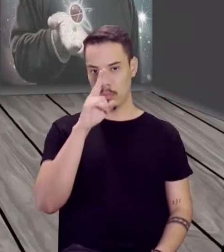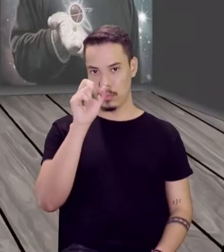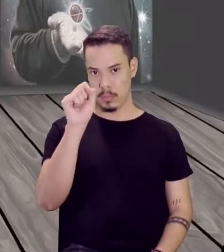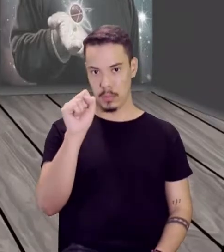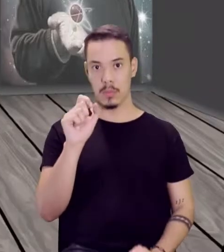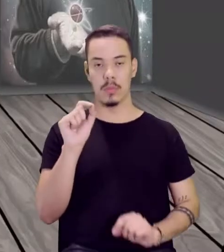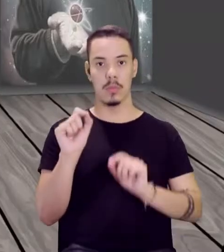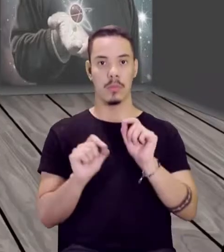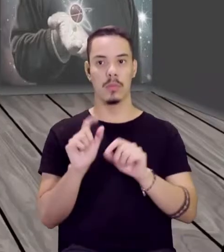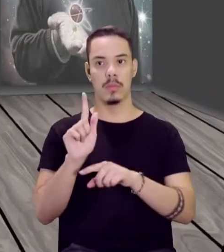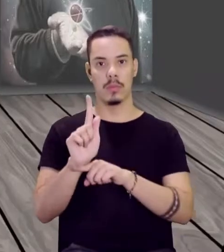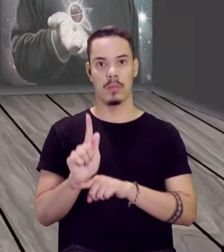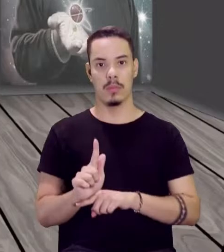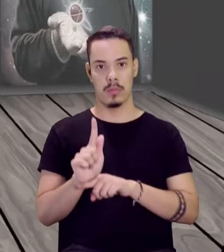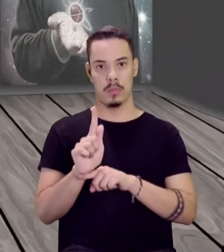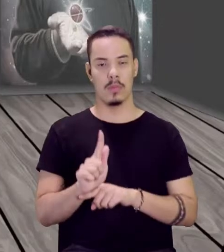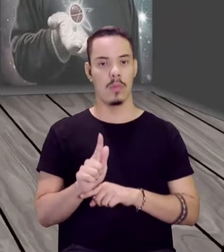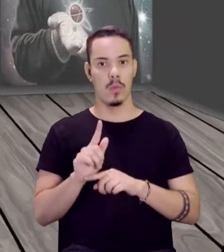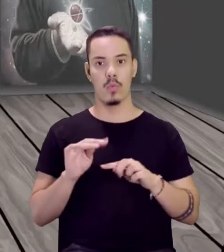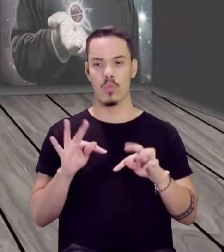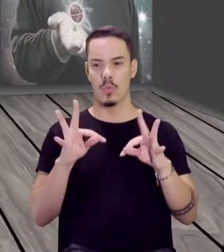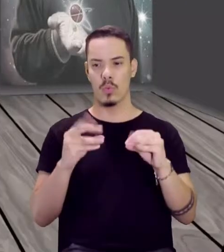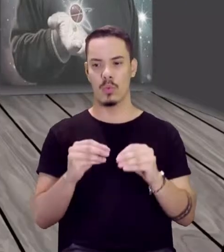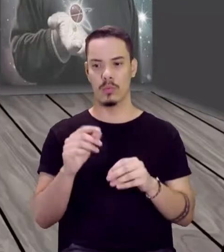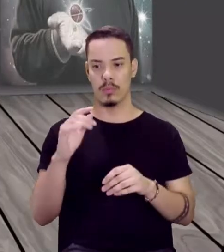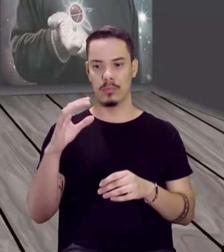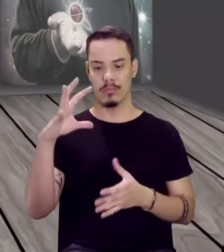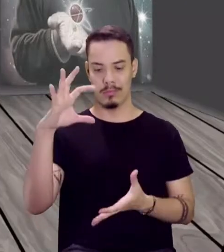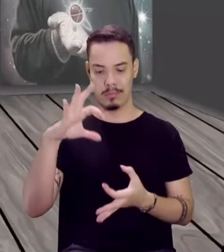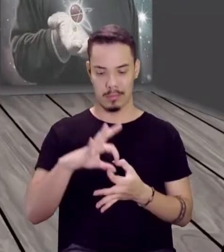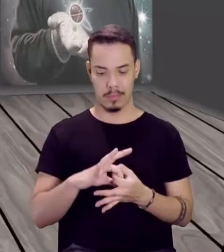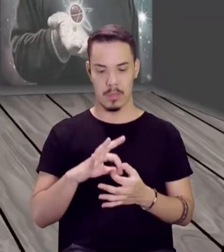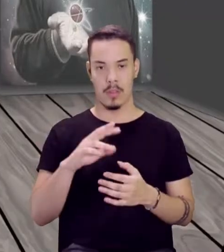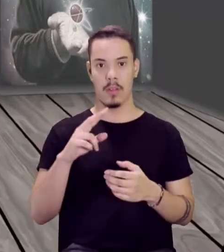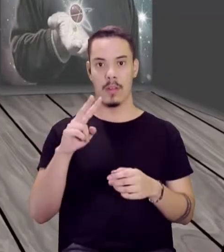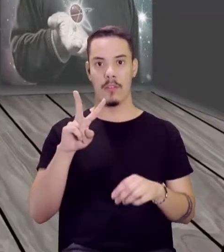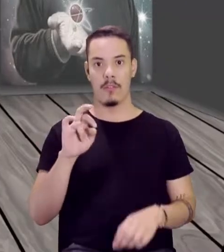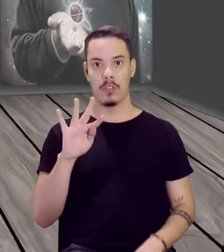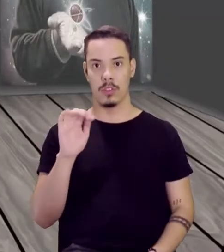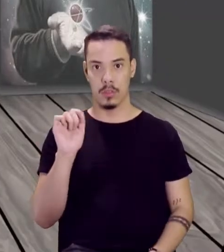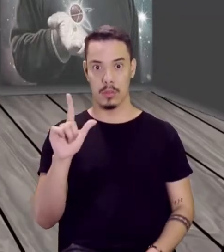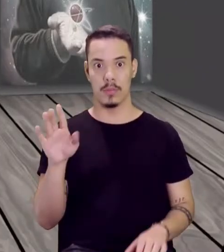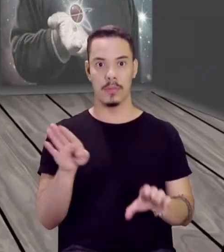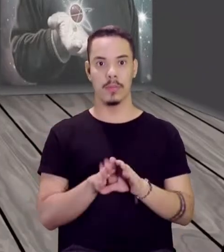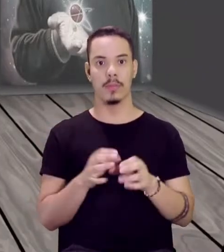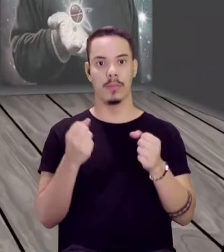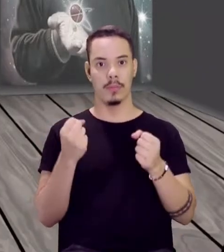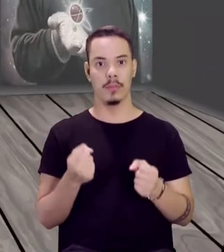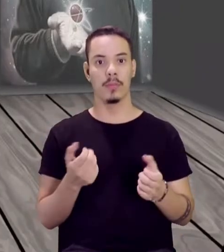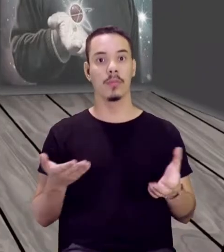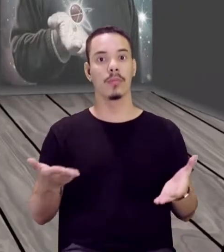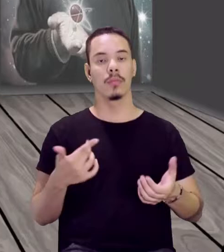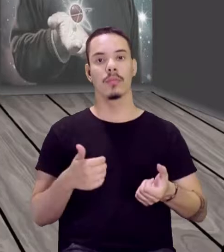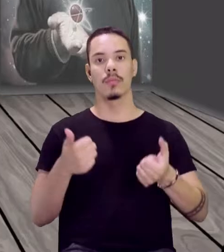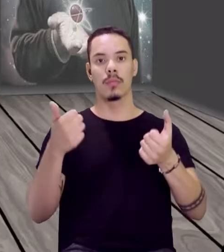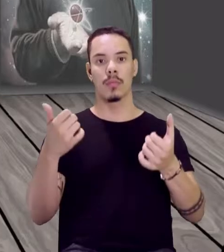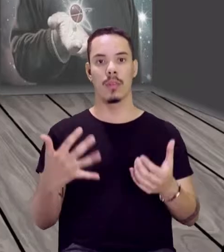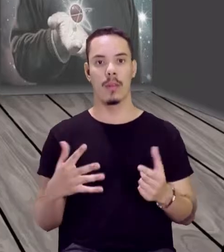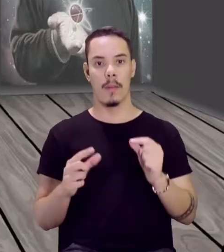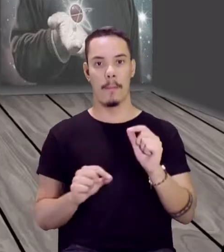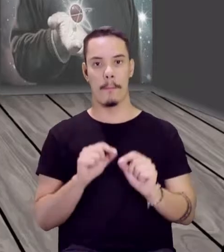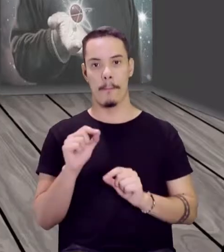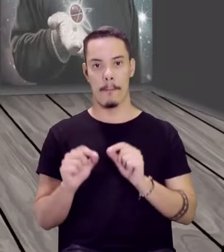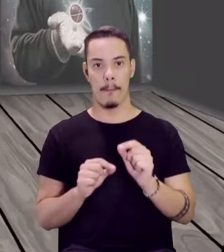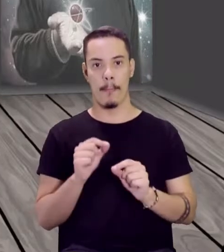força gravitacional, puxa tudo para baixo, vertical e para baixo, que é a força-peso, hoje não falar da outra força que